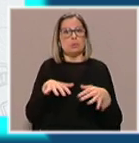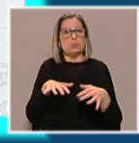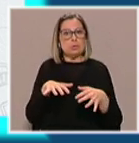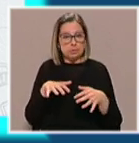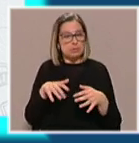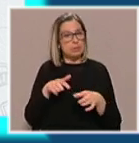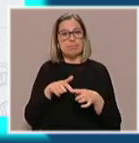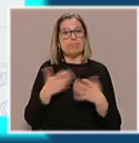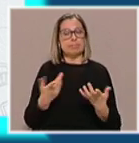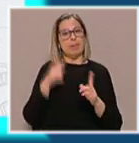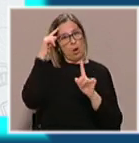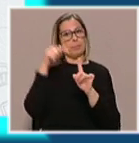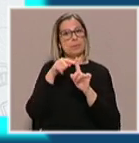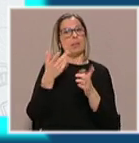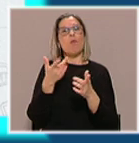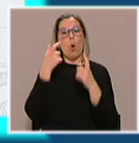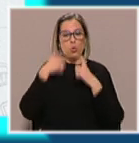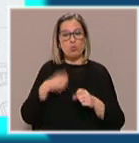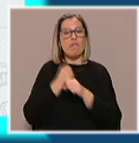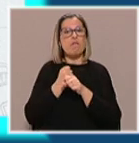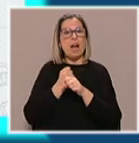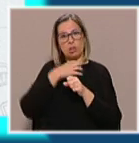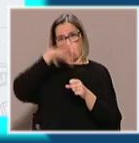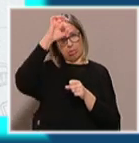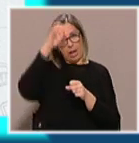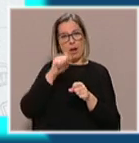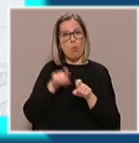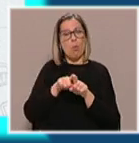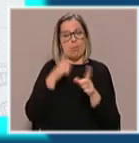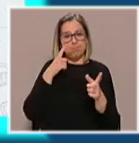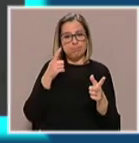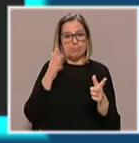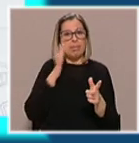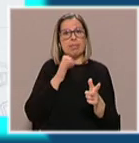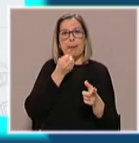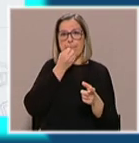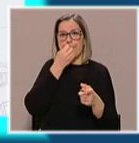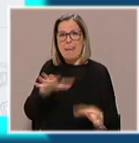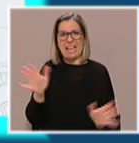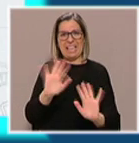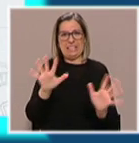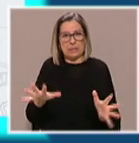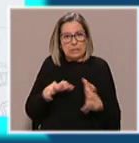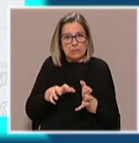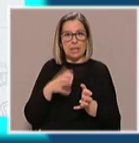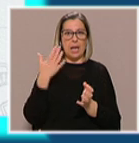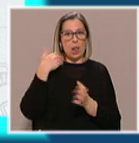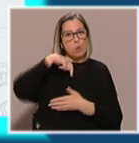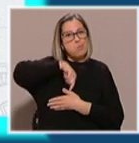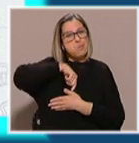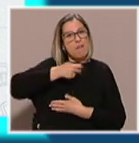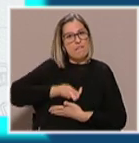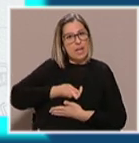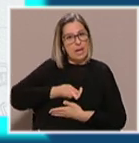à retenção do calor devido à sua própria produção. Então, para sistematizarmos, temos